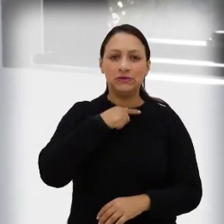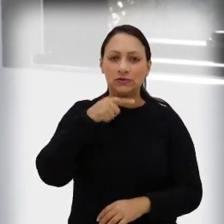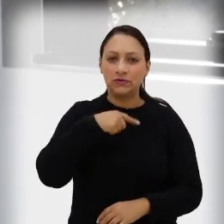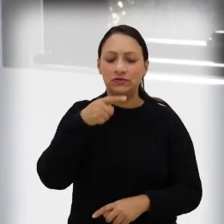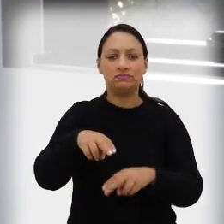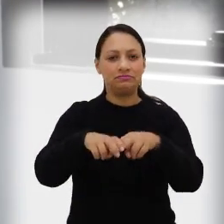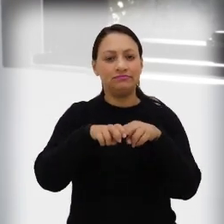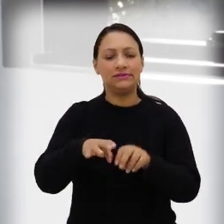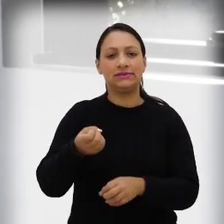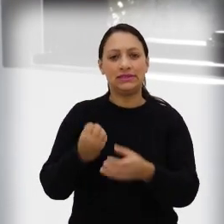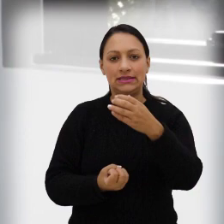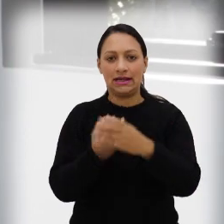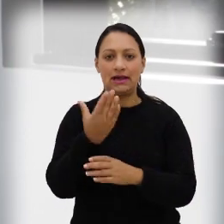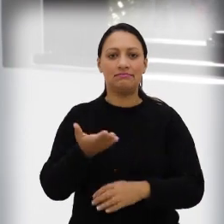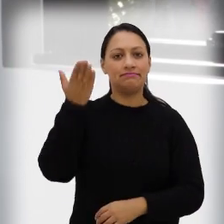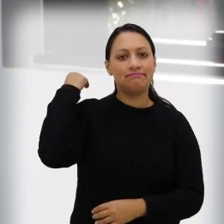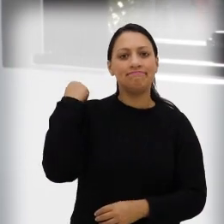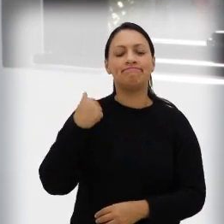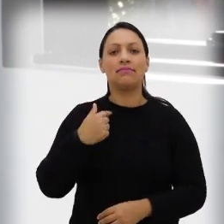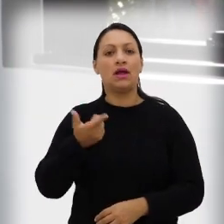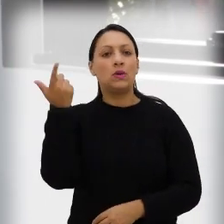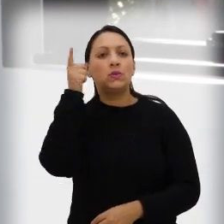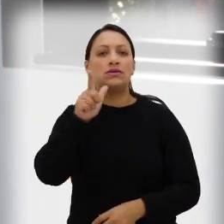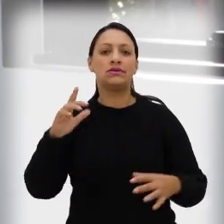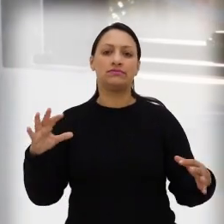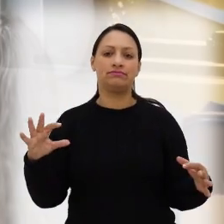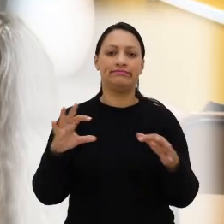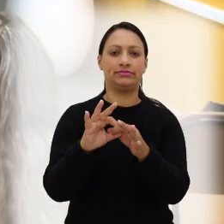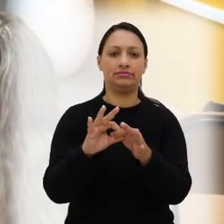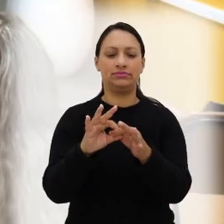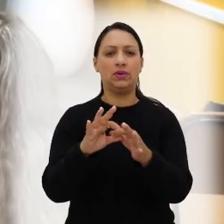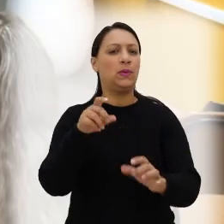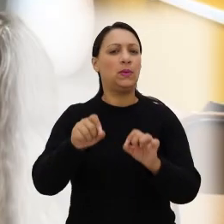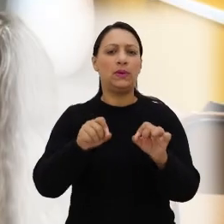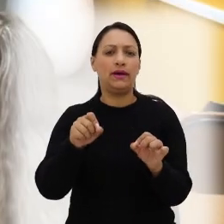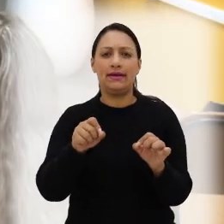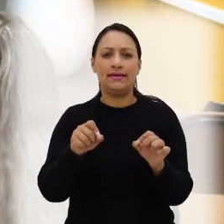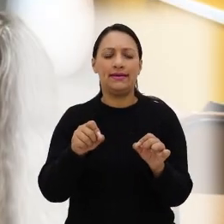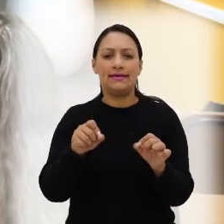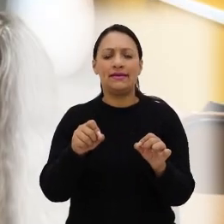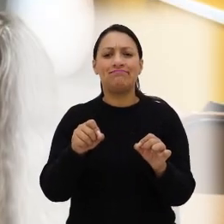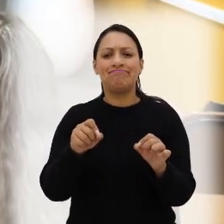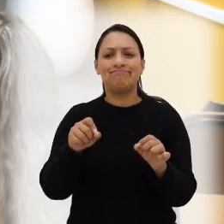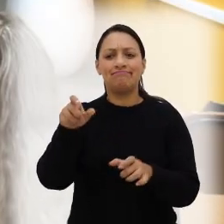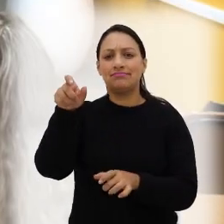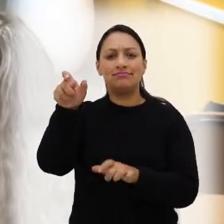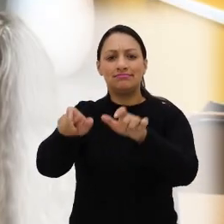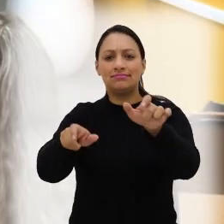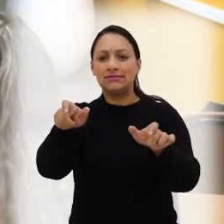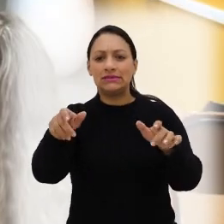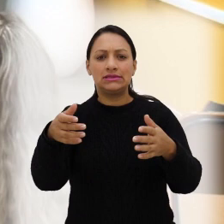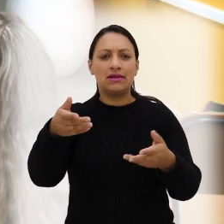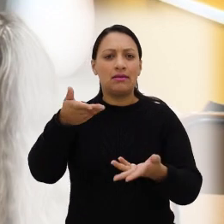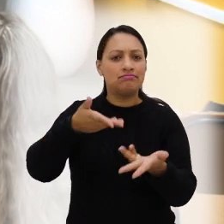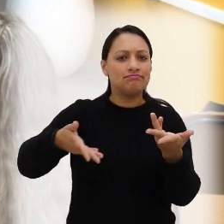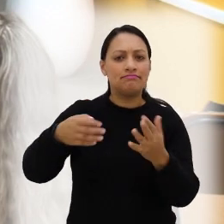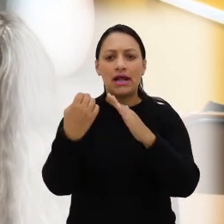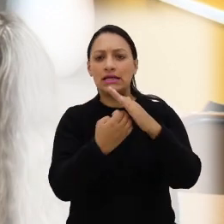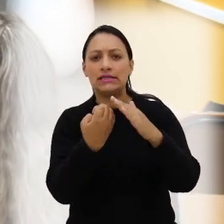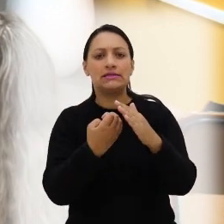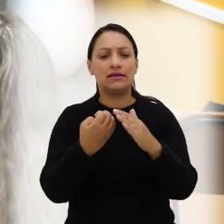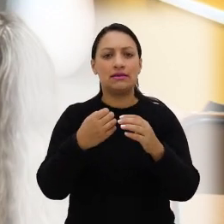lá atrás, é da gente realizar as conexões. Quais são as conexões? Conexões entre os agentes que participam do ecossistema de inovação